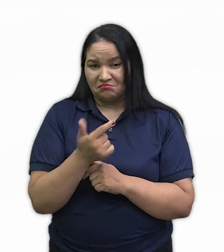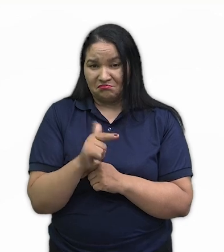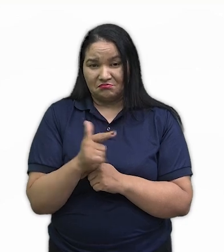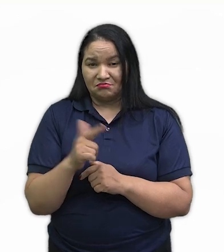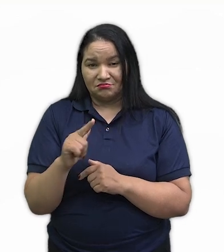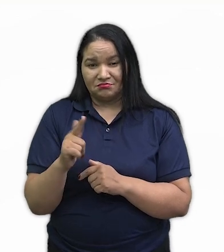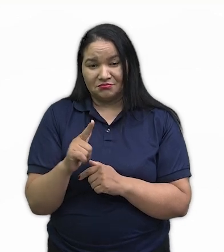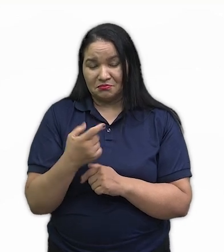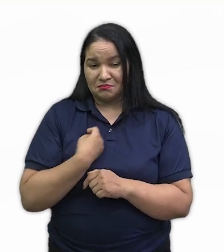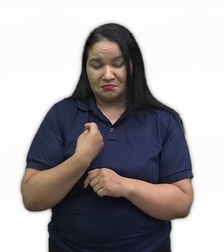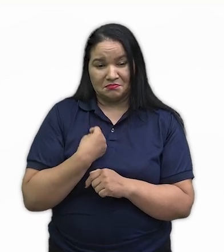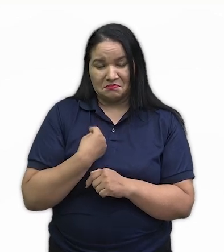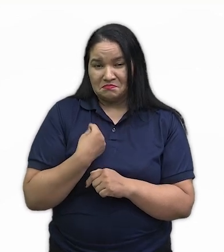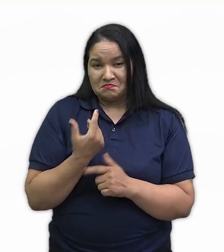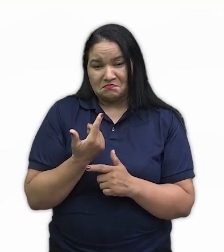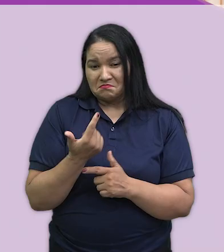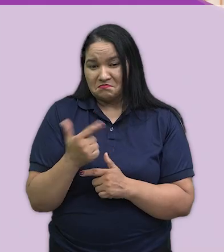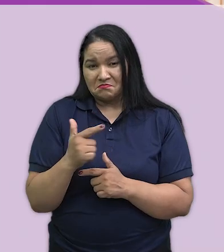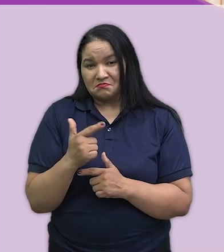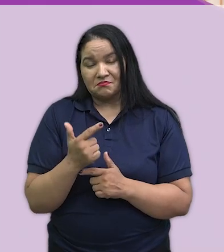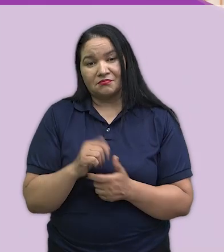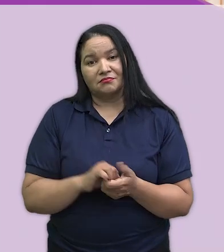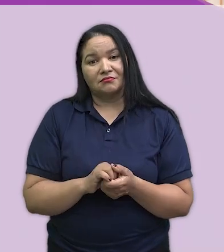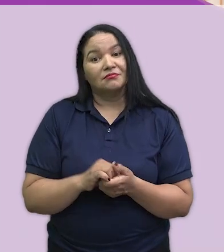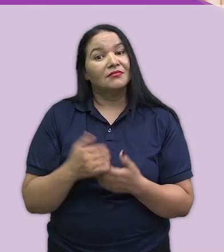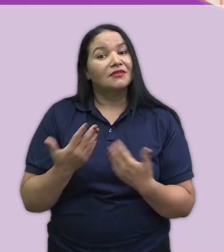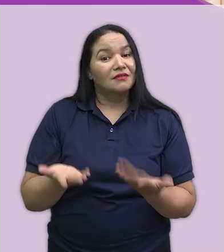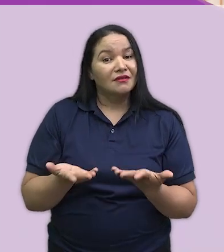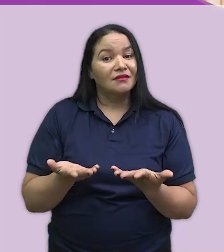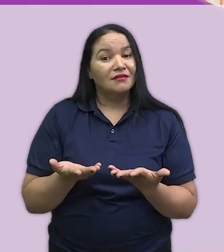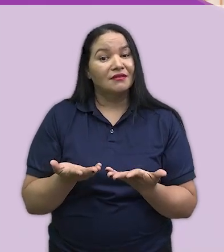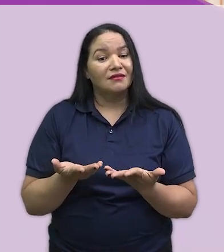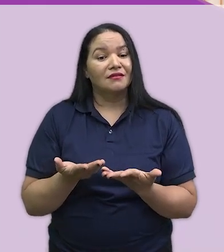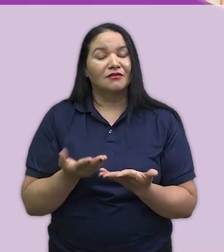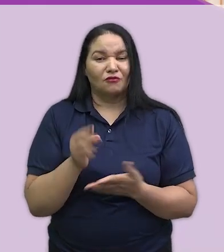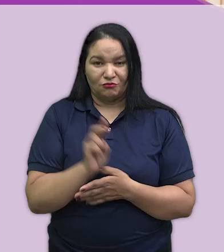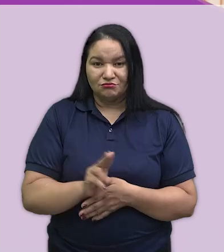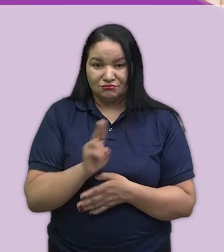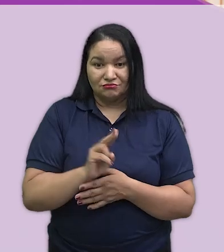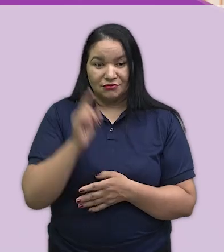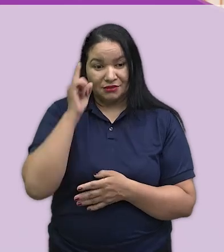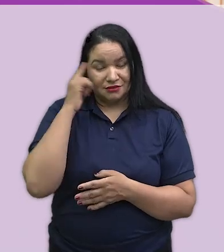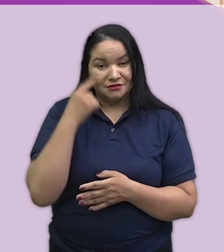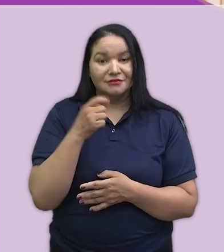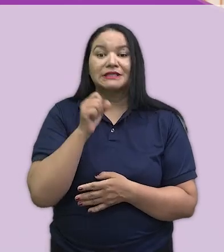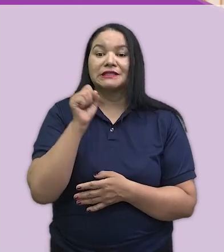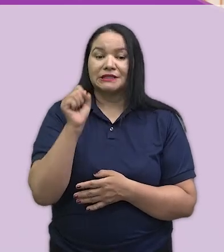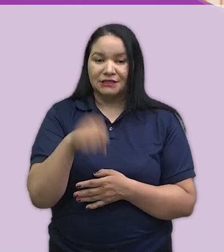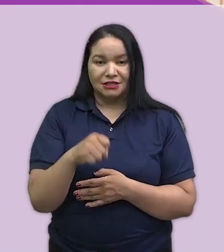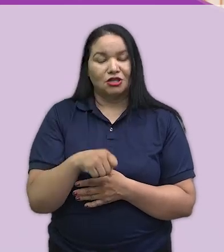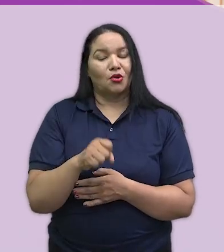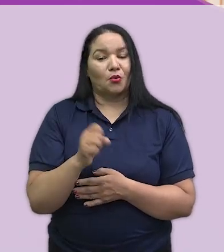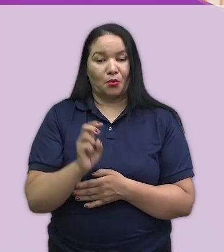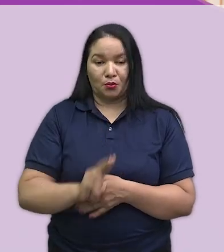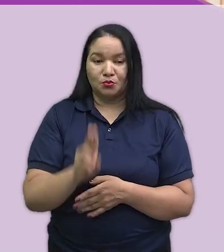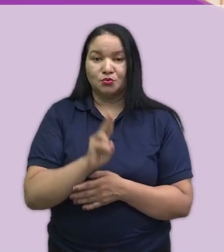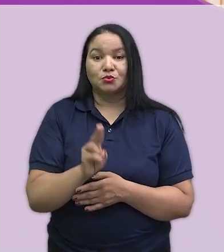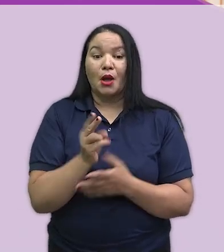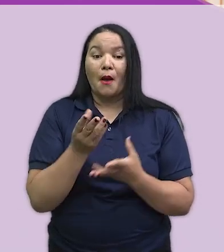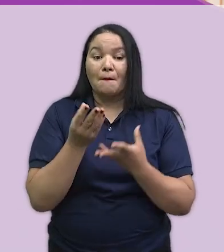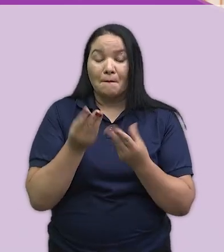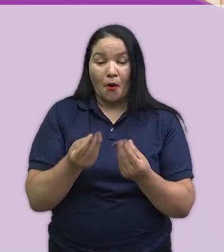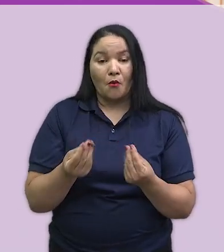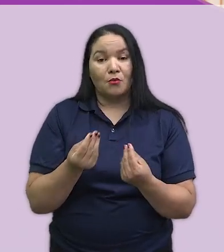ao longo da nossa vida, assim, no dia a dia, né? E aí, meus queridos alunos, eu quero dizer para você que ele ainda é muito utilizado,